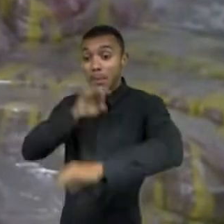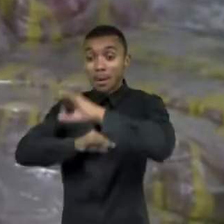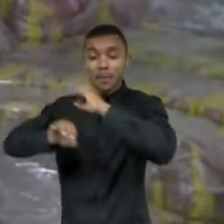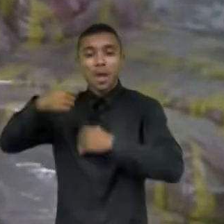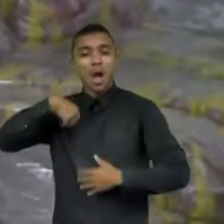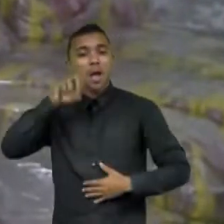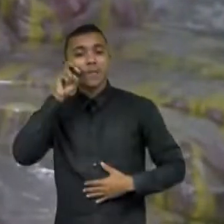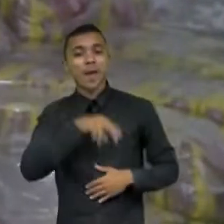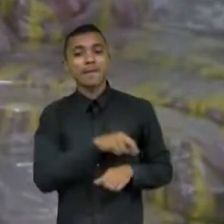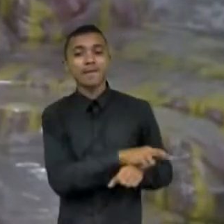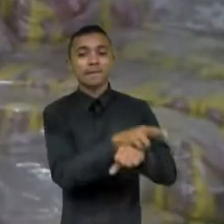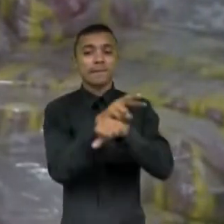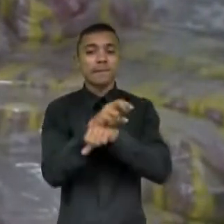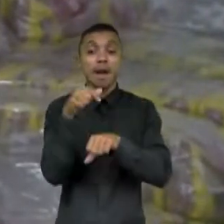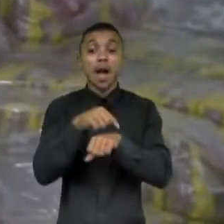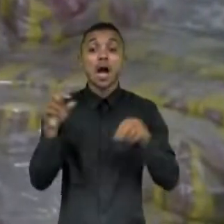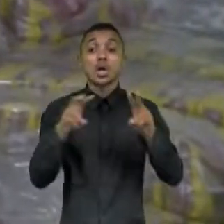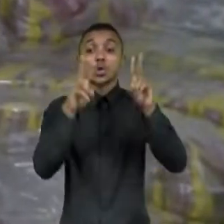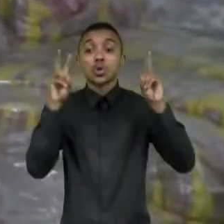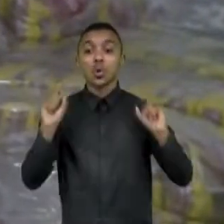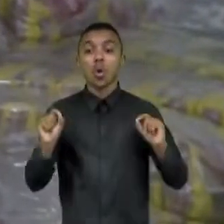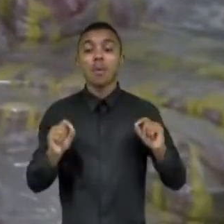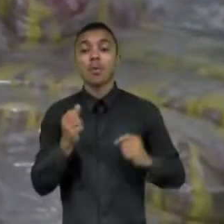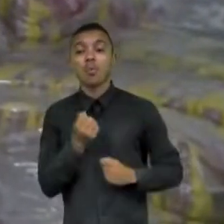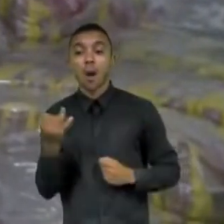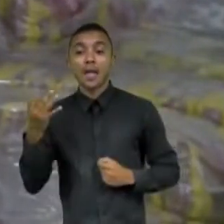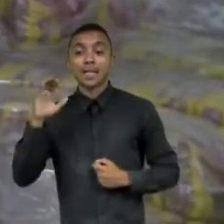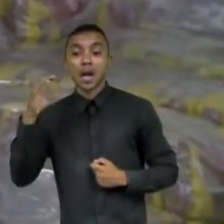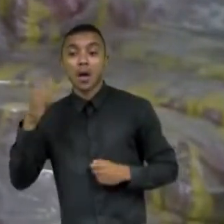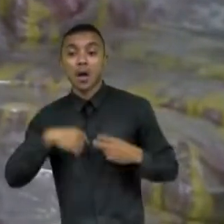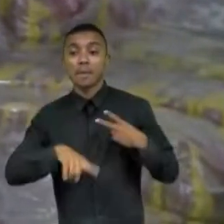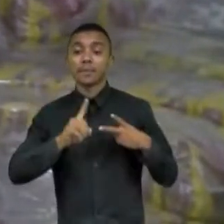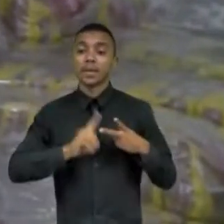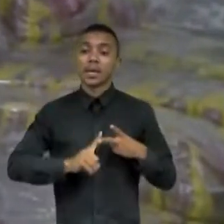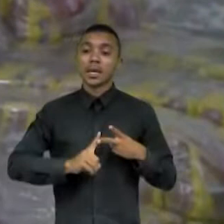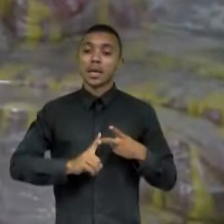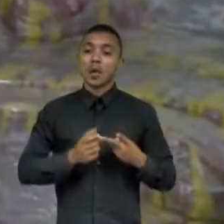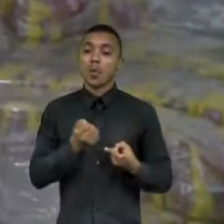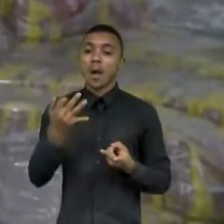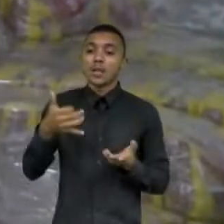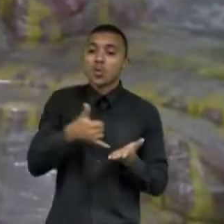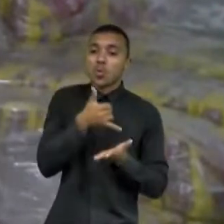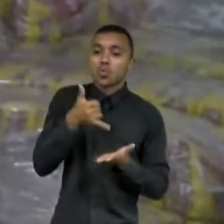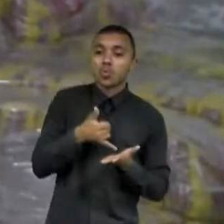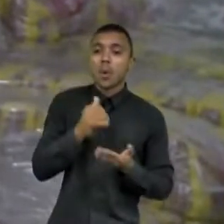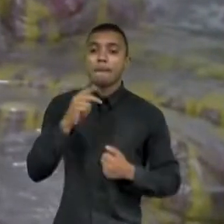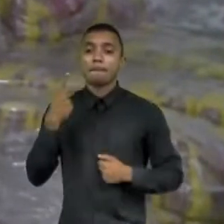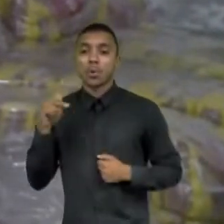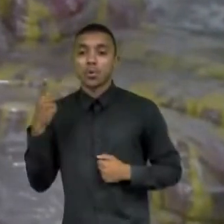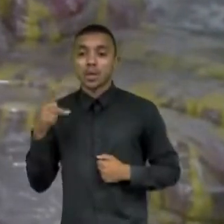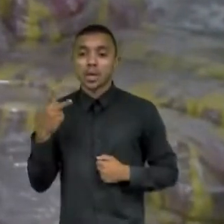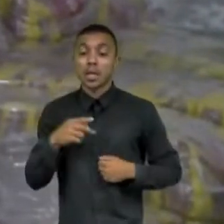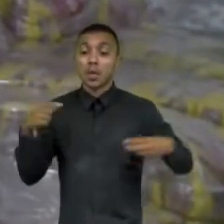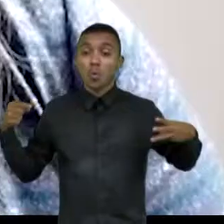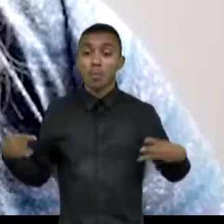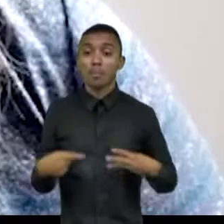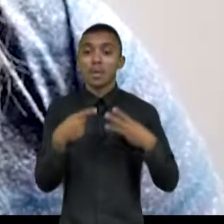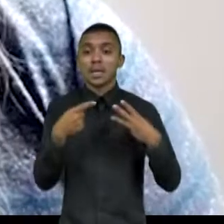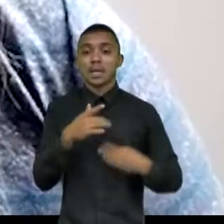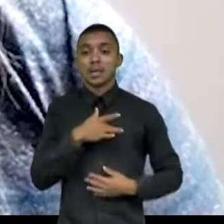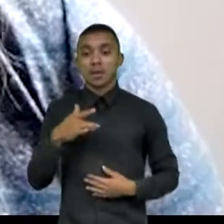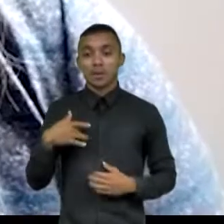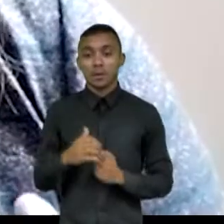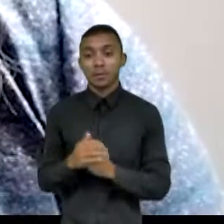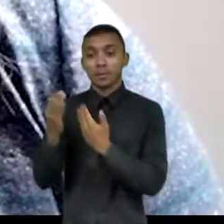a questão das calorias, dos nutrientes que são essenciais para o ser humano.